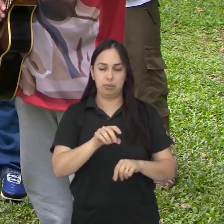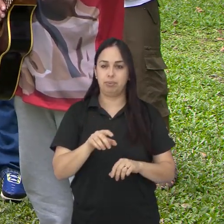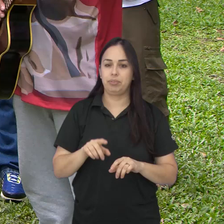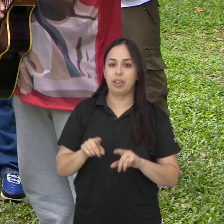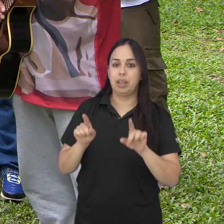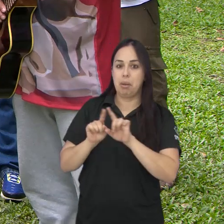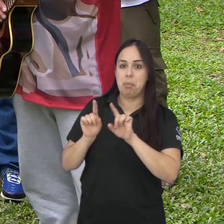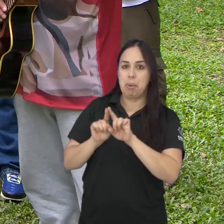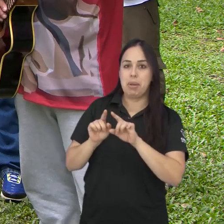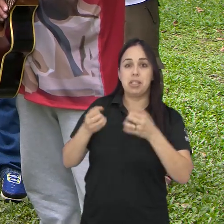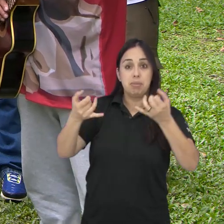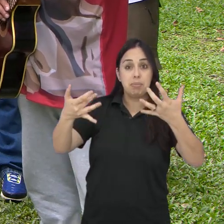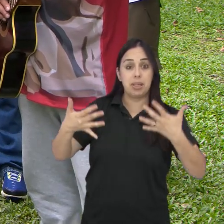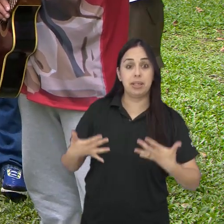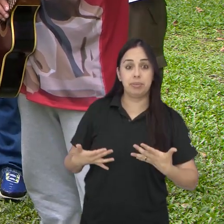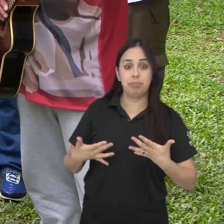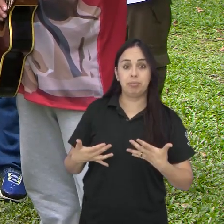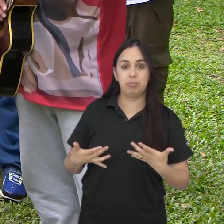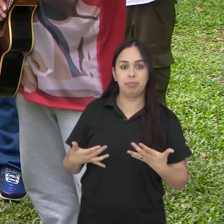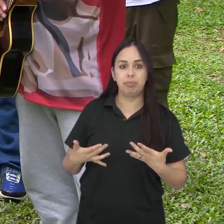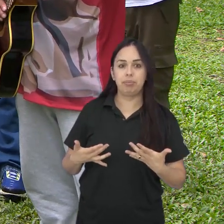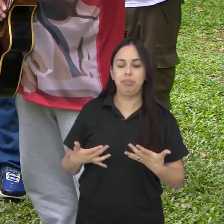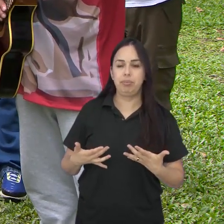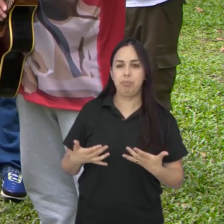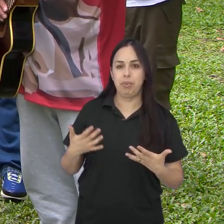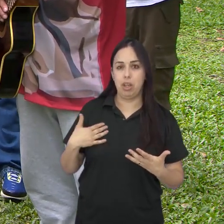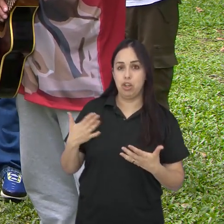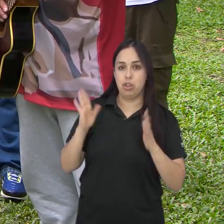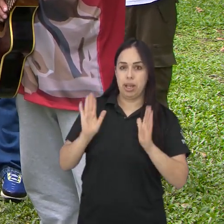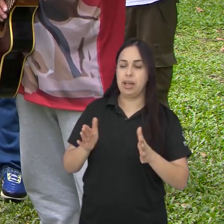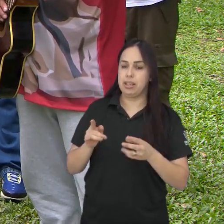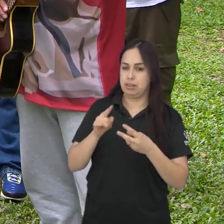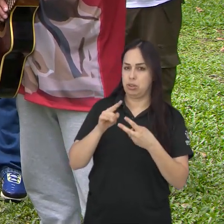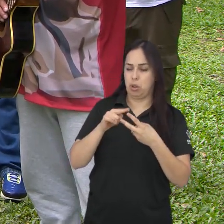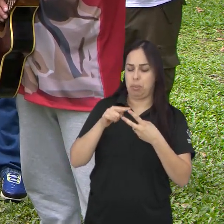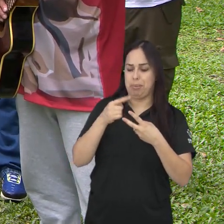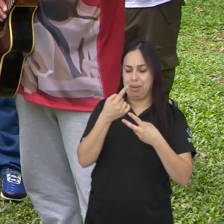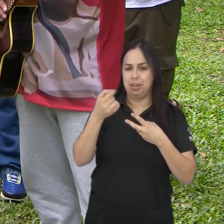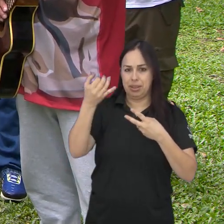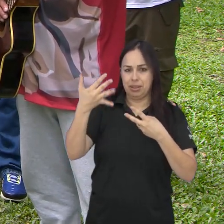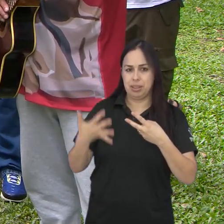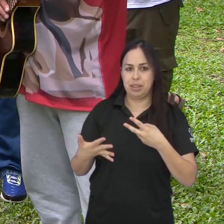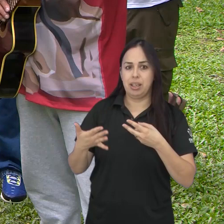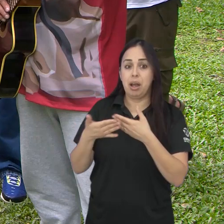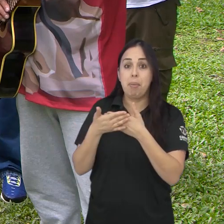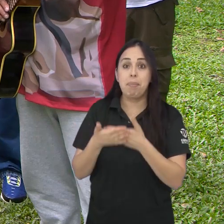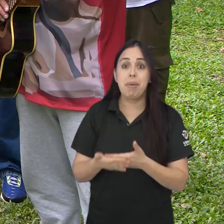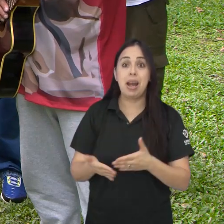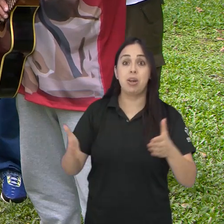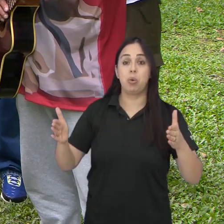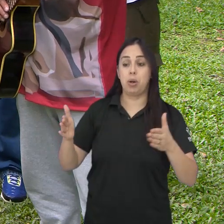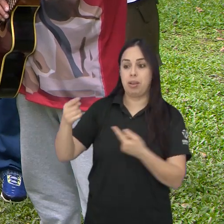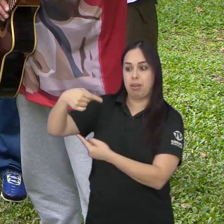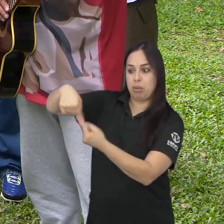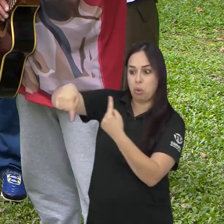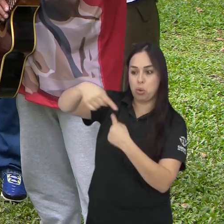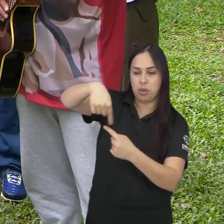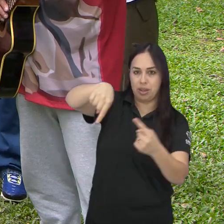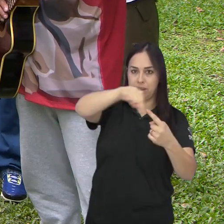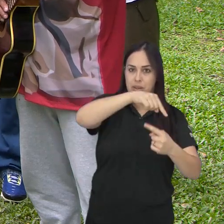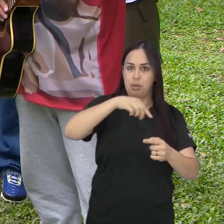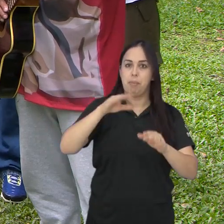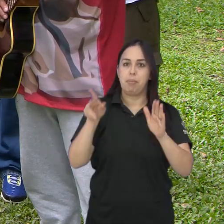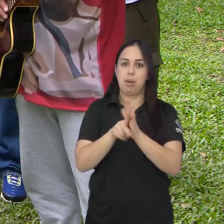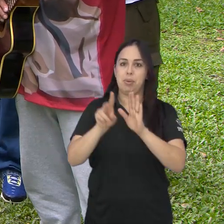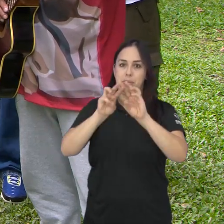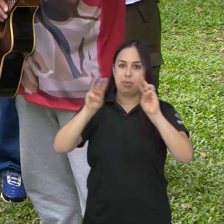aqui atrás. Explicar, gente, a gente está, como eu comentei lá no começo do programa, essa aqui é a abertura do ciclo de Natal do Museu do